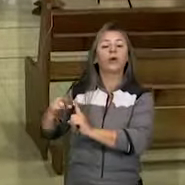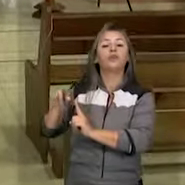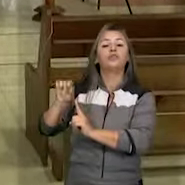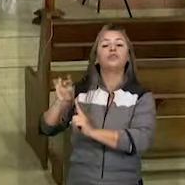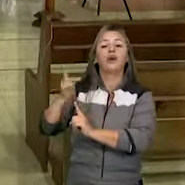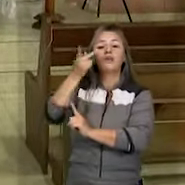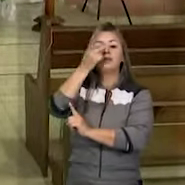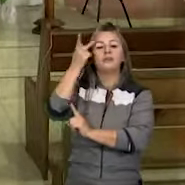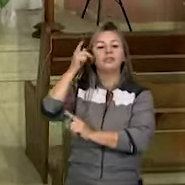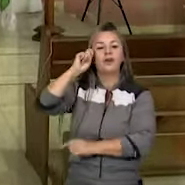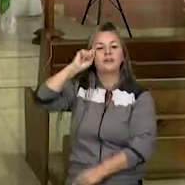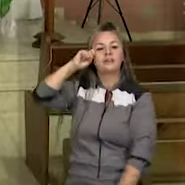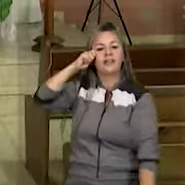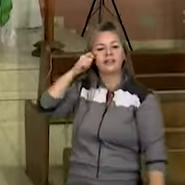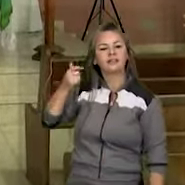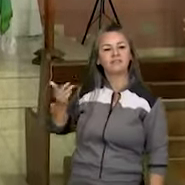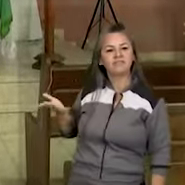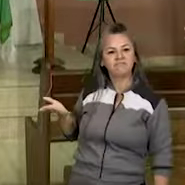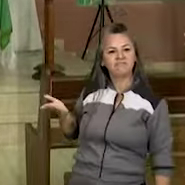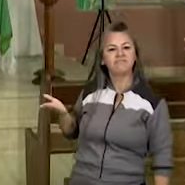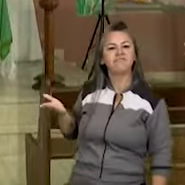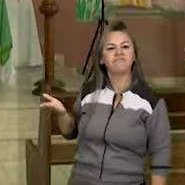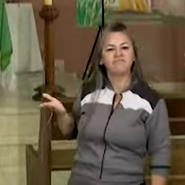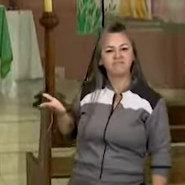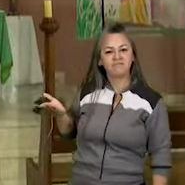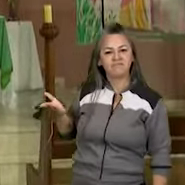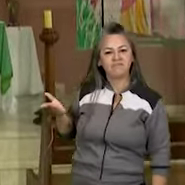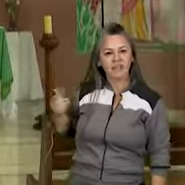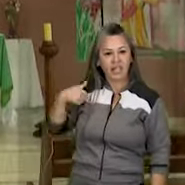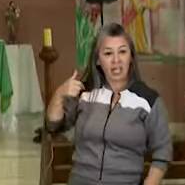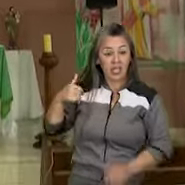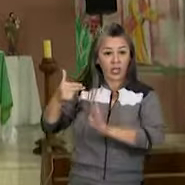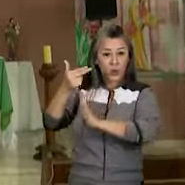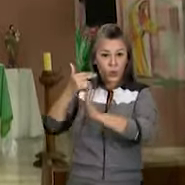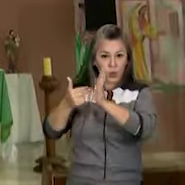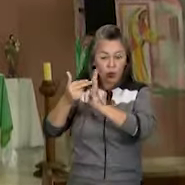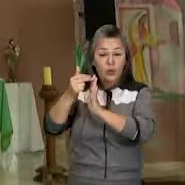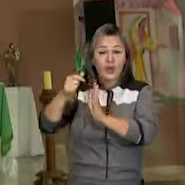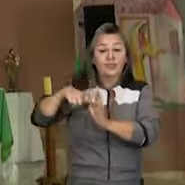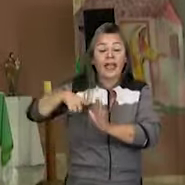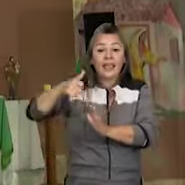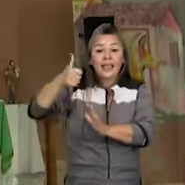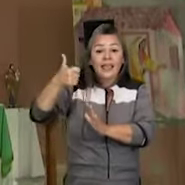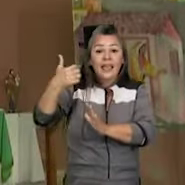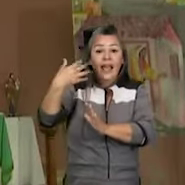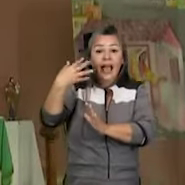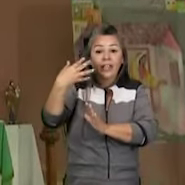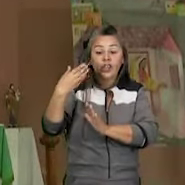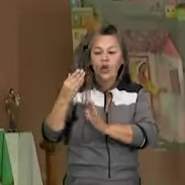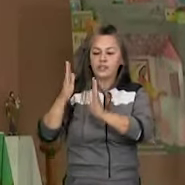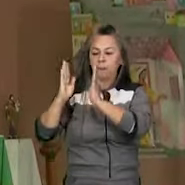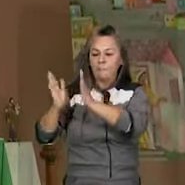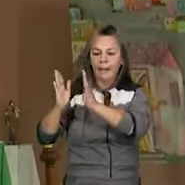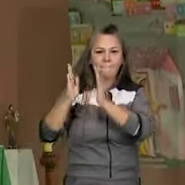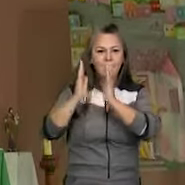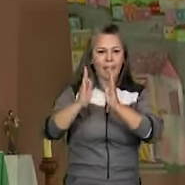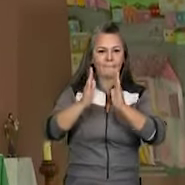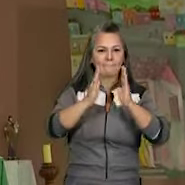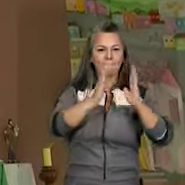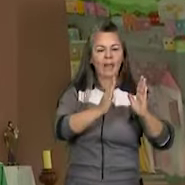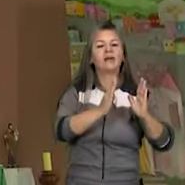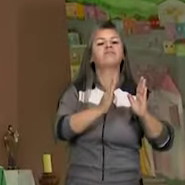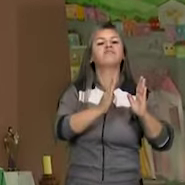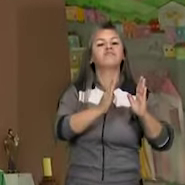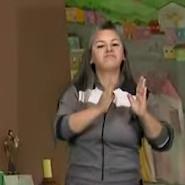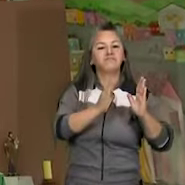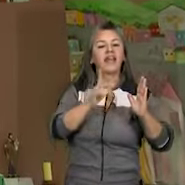a construção desse novo templo. Em cada uma das cenas, são 14, 7 dores de Maria, 7 alegrias